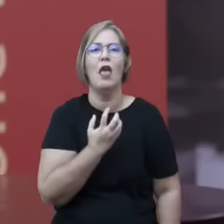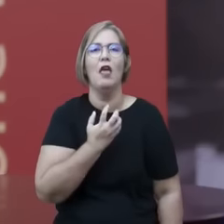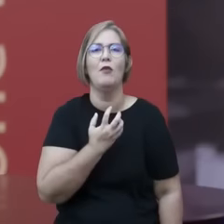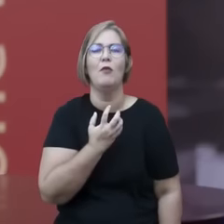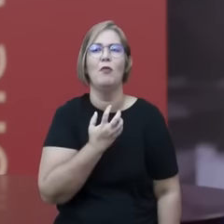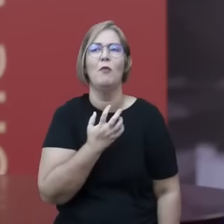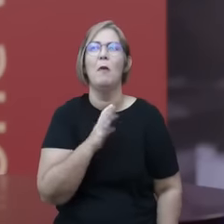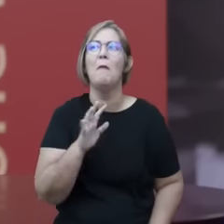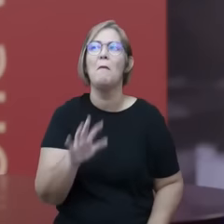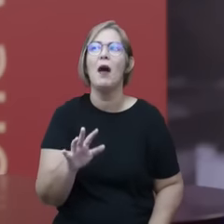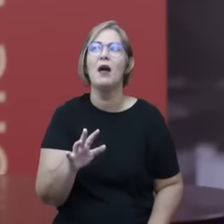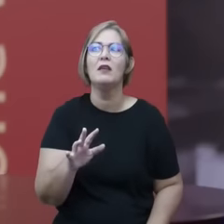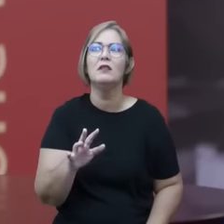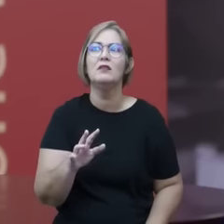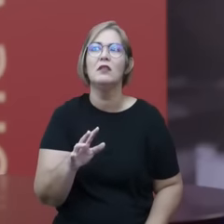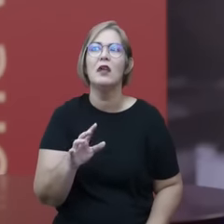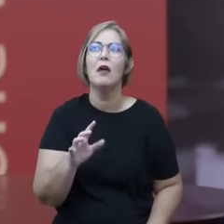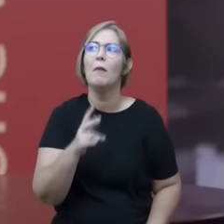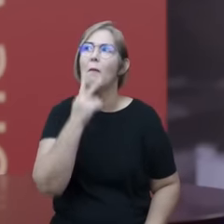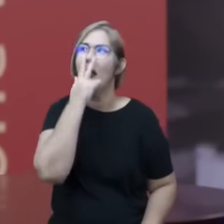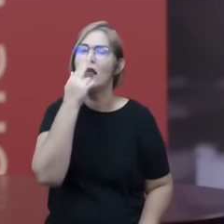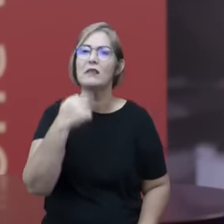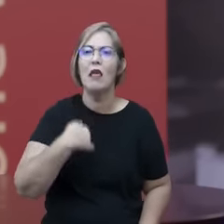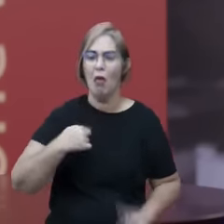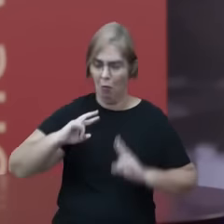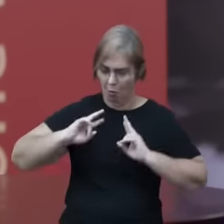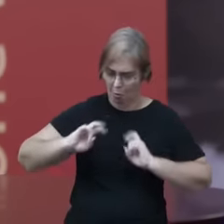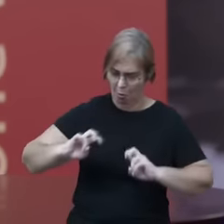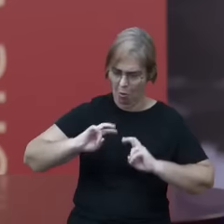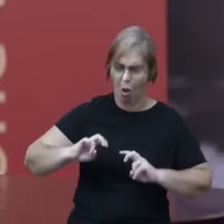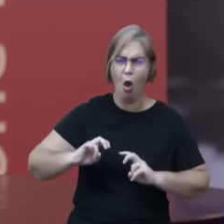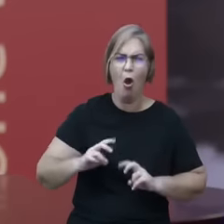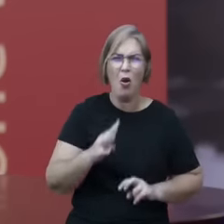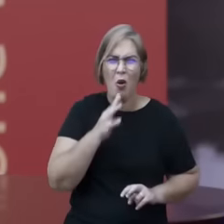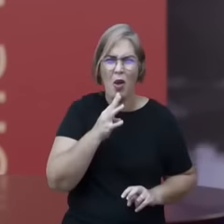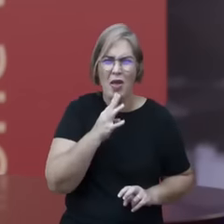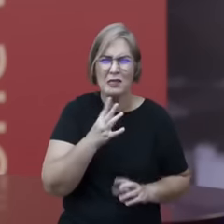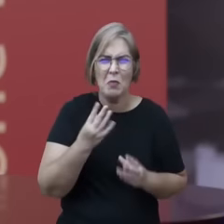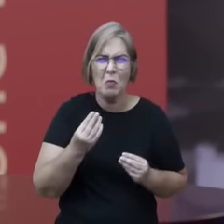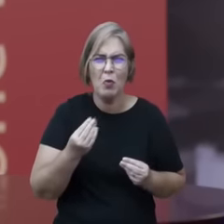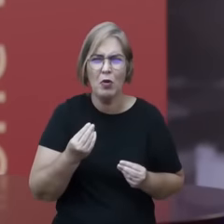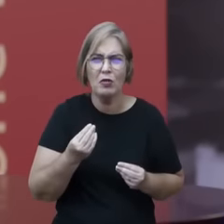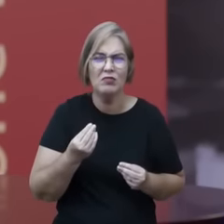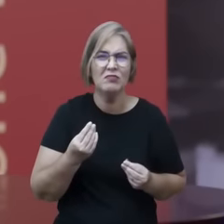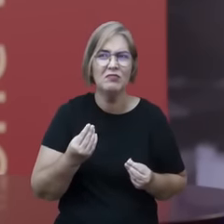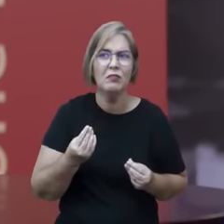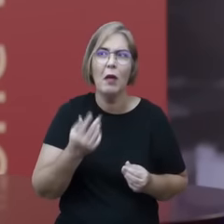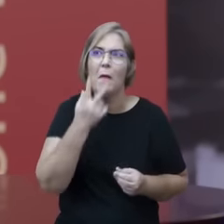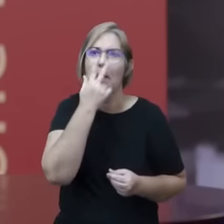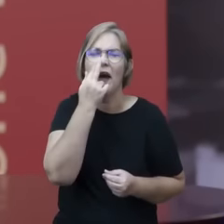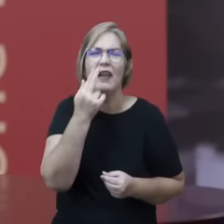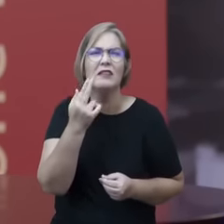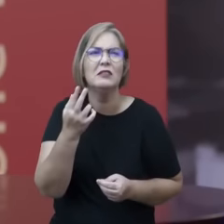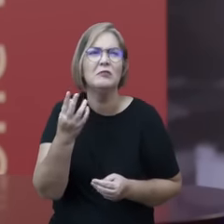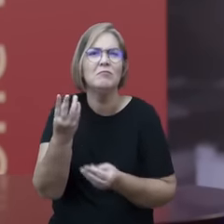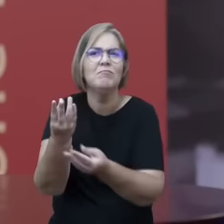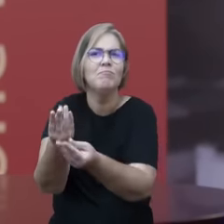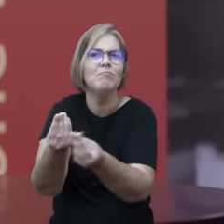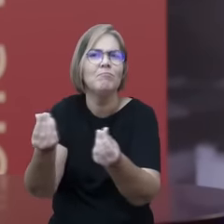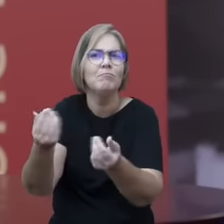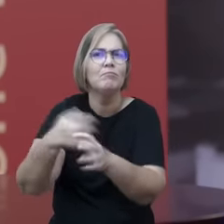sério, né? Então, ceticismo, primeira tarefa, conhecimento de si, segunda tarefa,